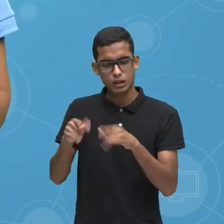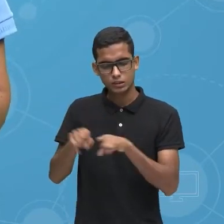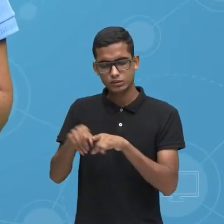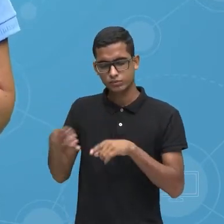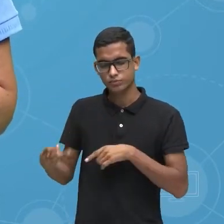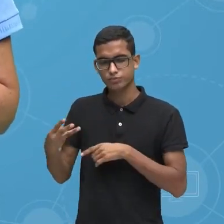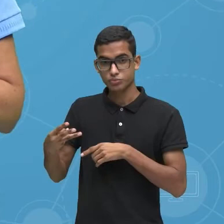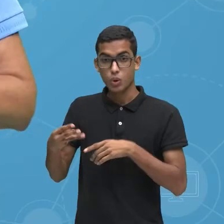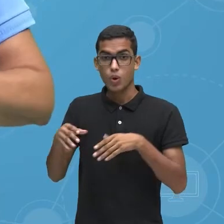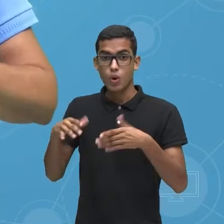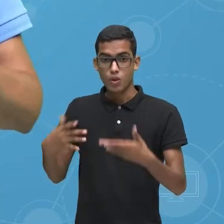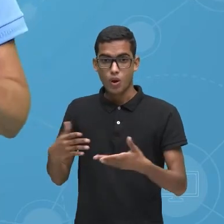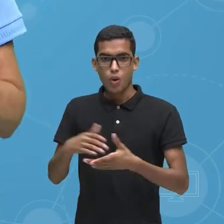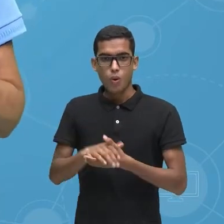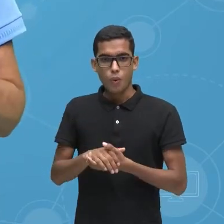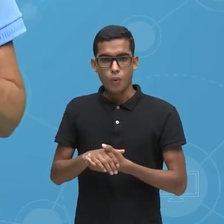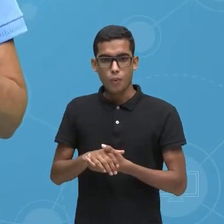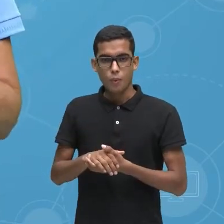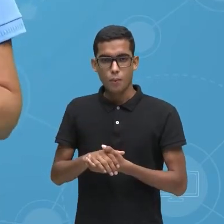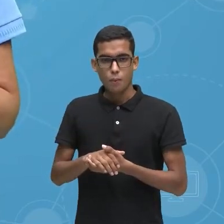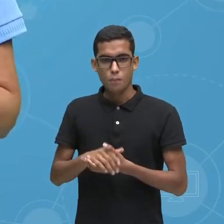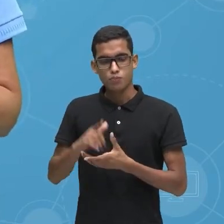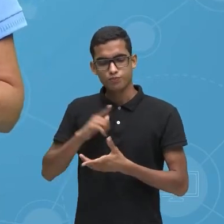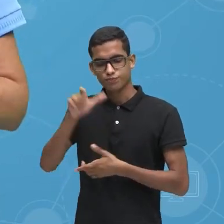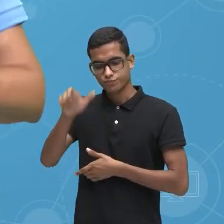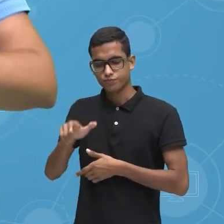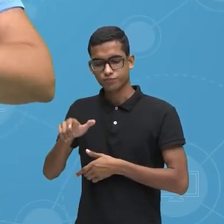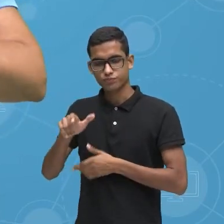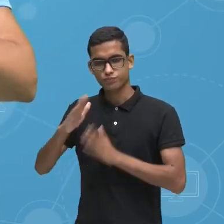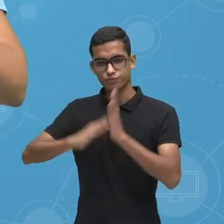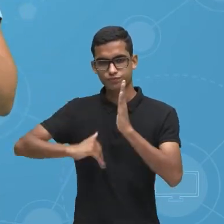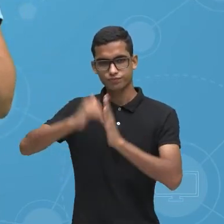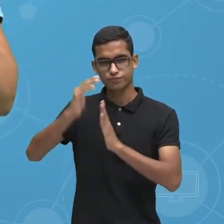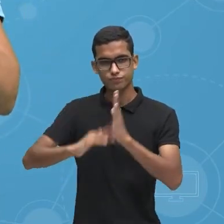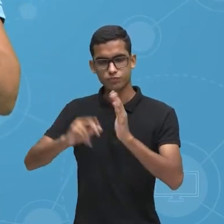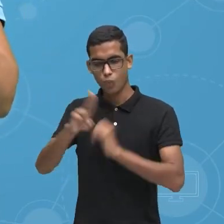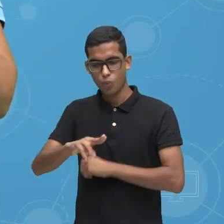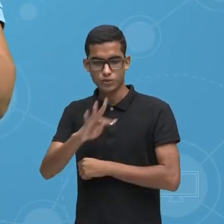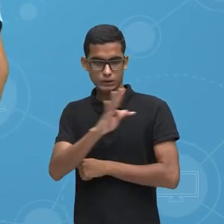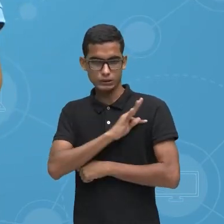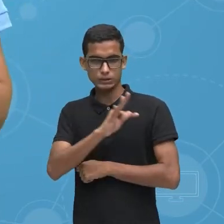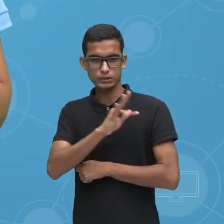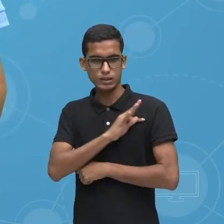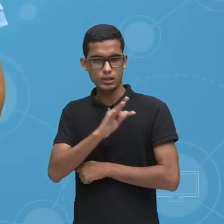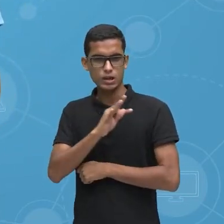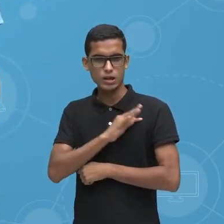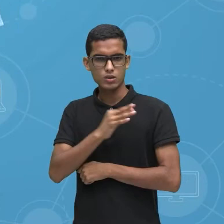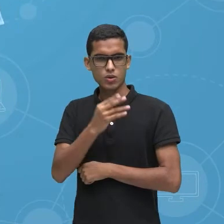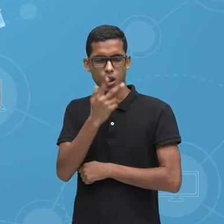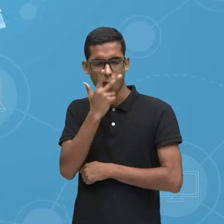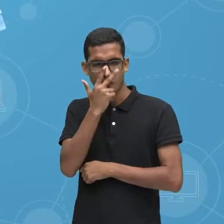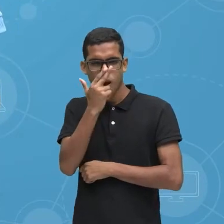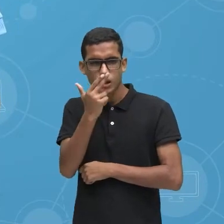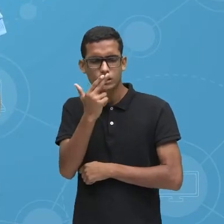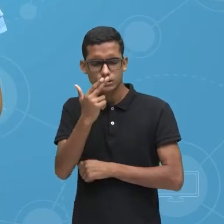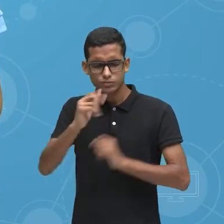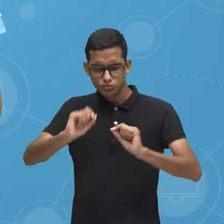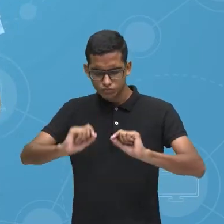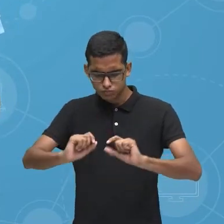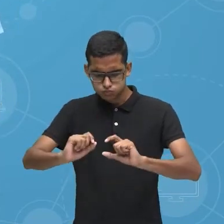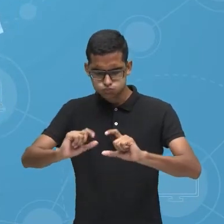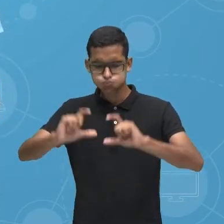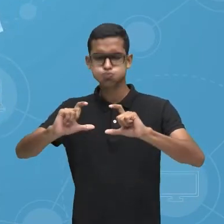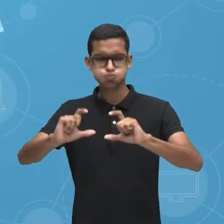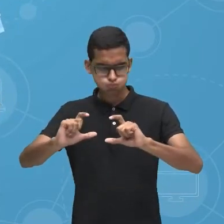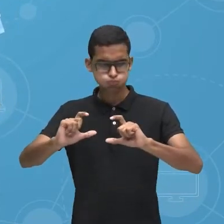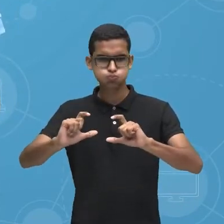faz a sua técnica de pintura e ela aparece. Então, a tinta ela fica bastante grossa. Então